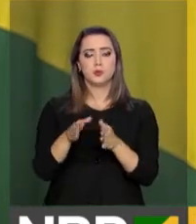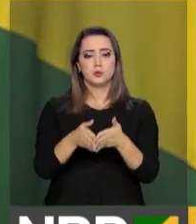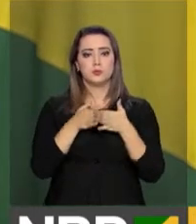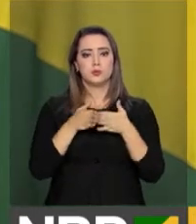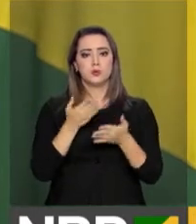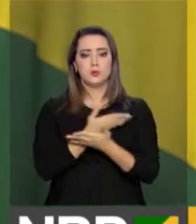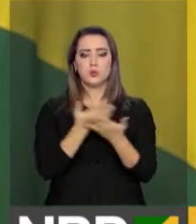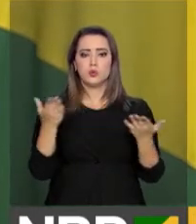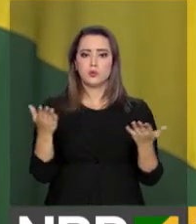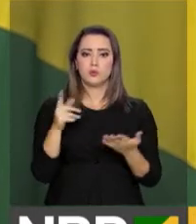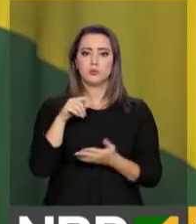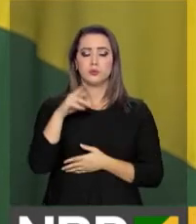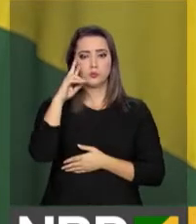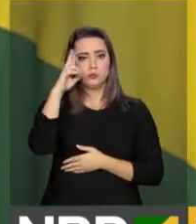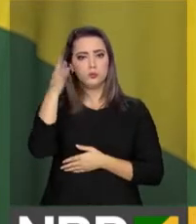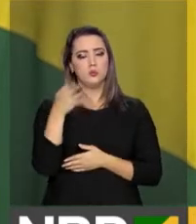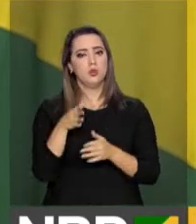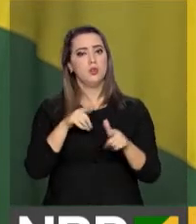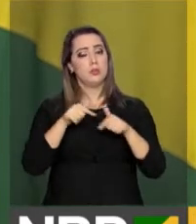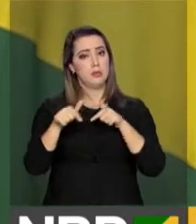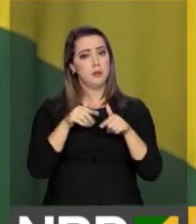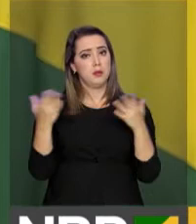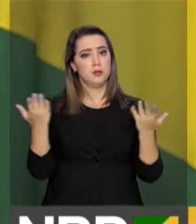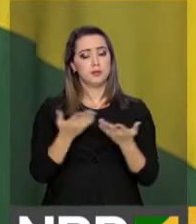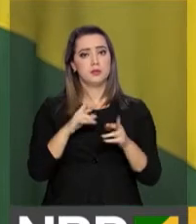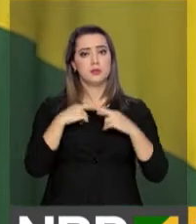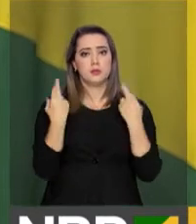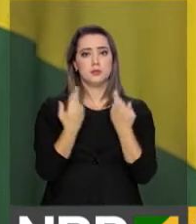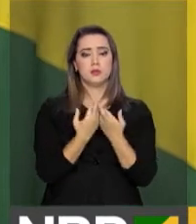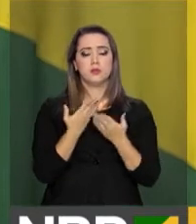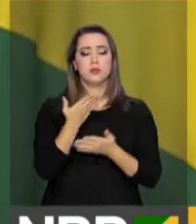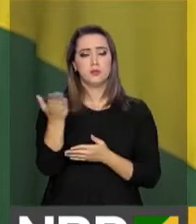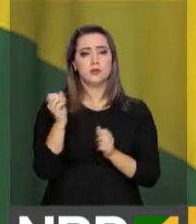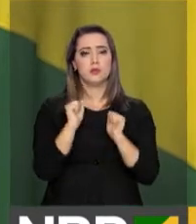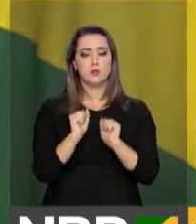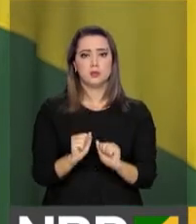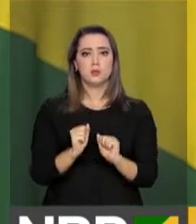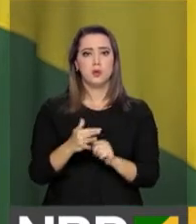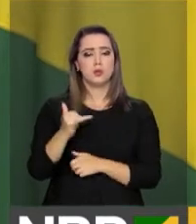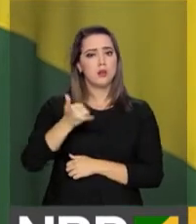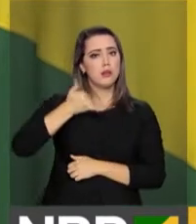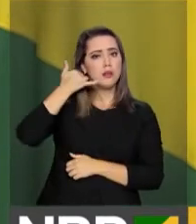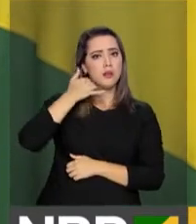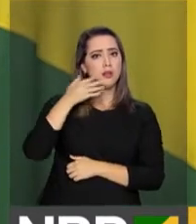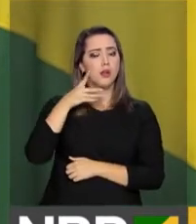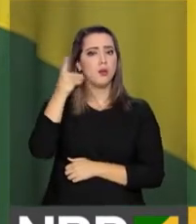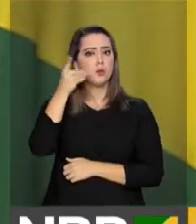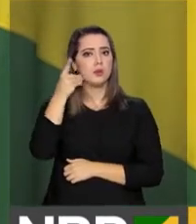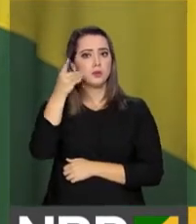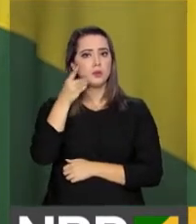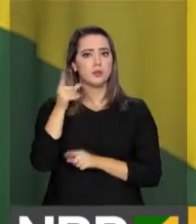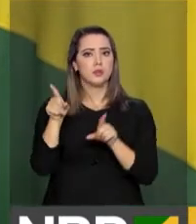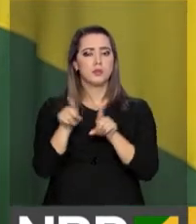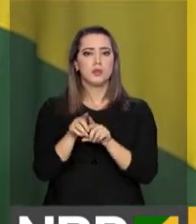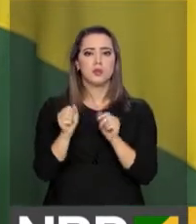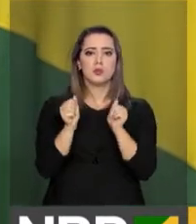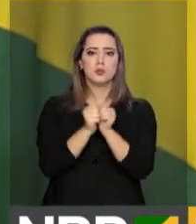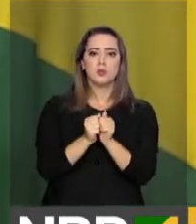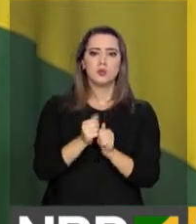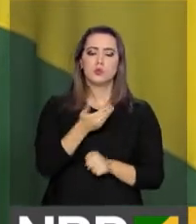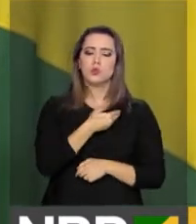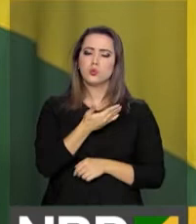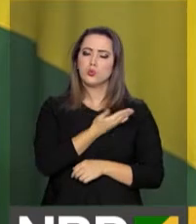aos senhores fazer essa reunião de trabalho para que os senhores e senhoras possam ligar o seu deputado ligar pro colega senador